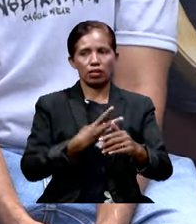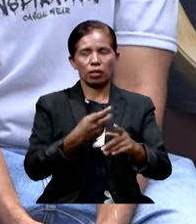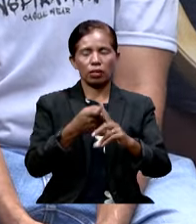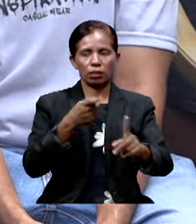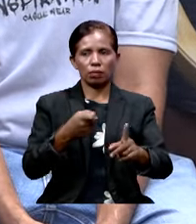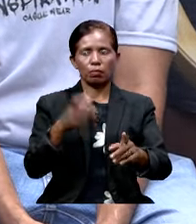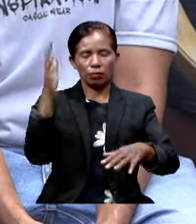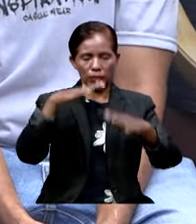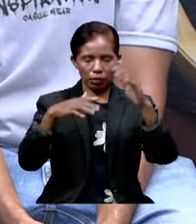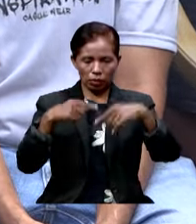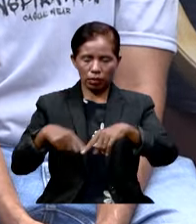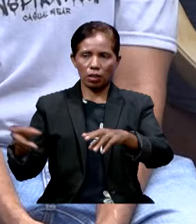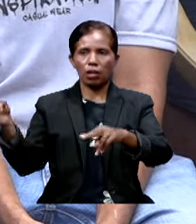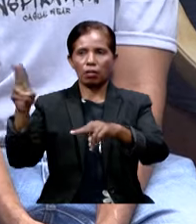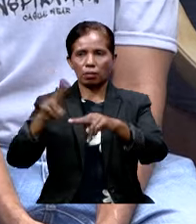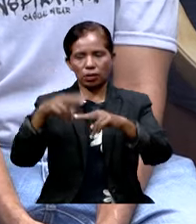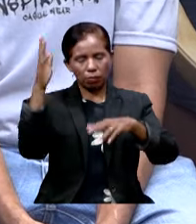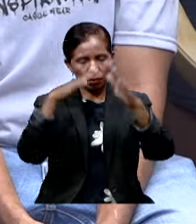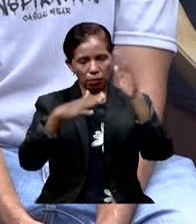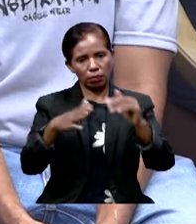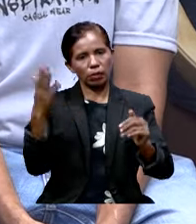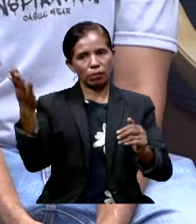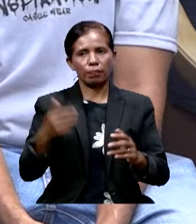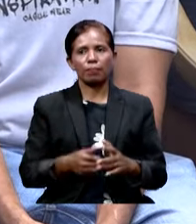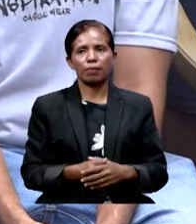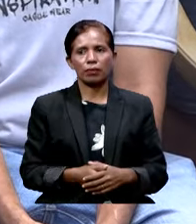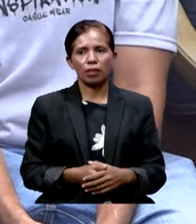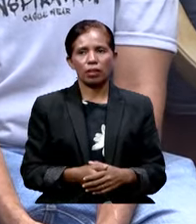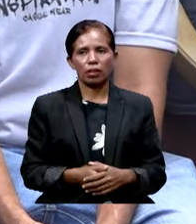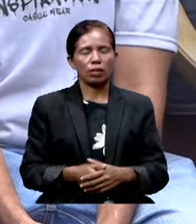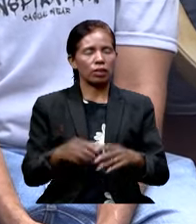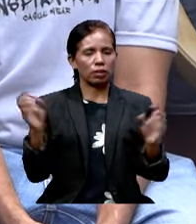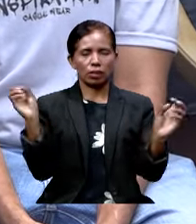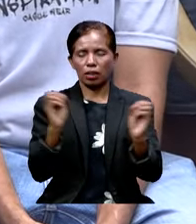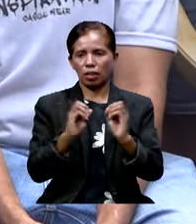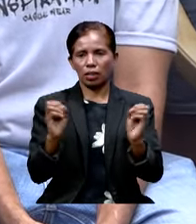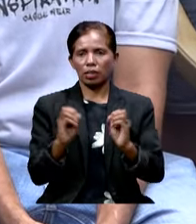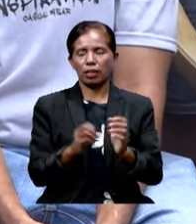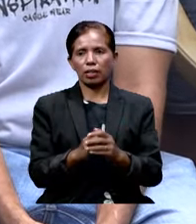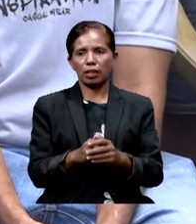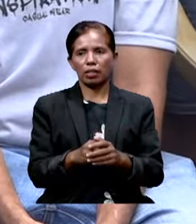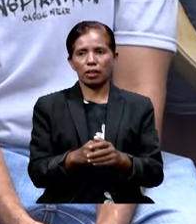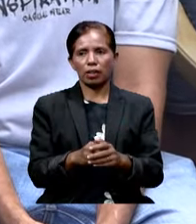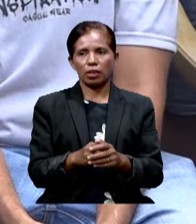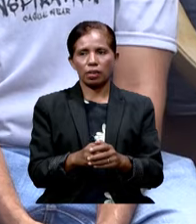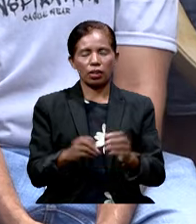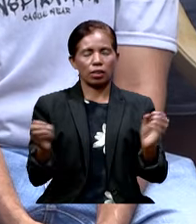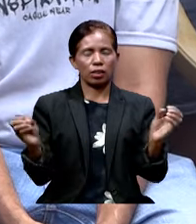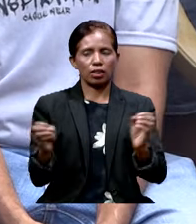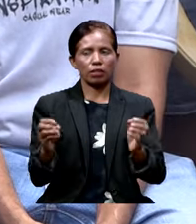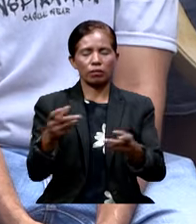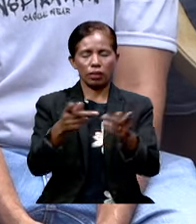problema. Ele vai aumentar tanto problema que ele tem. Primeiro ponto. Sei lá, se ele não é mais formato lá de um dia que vai